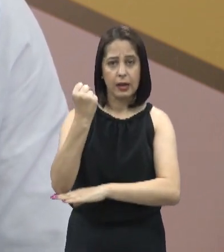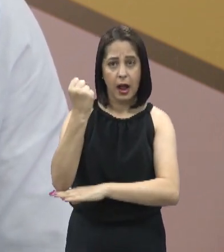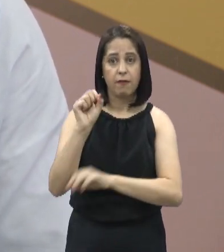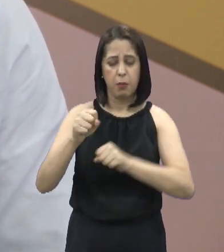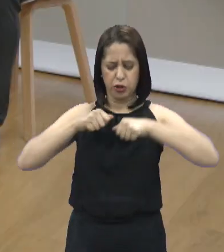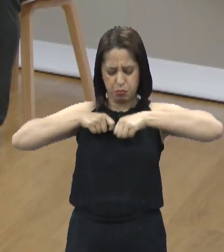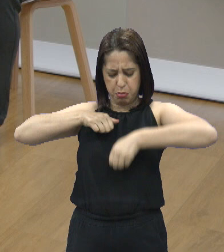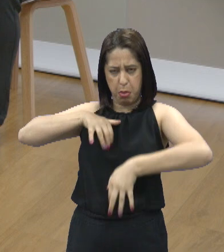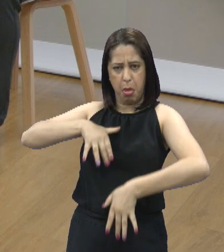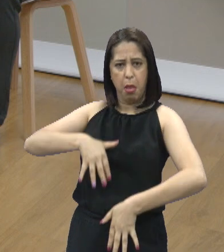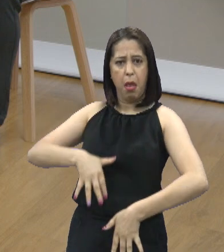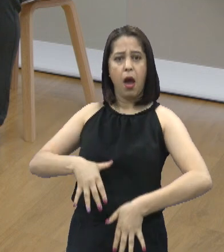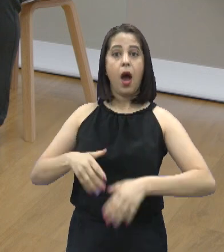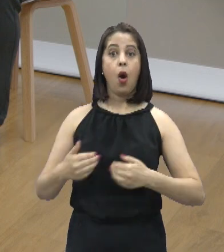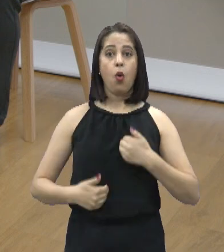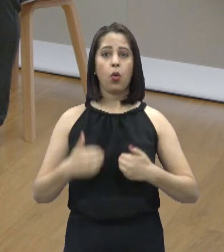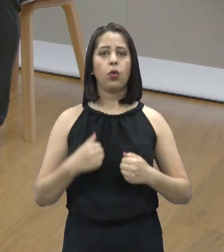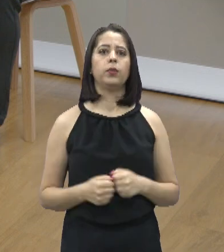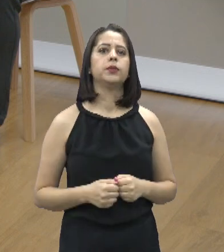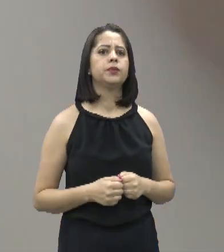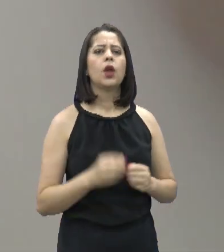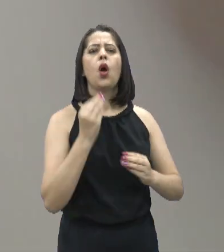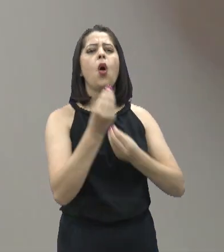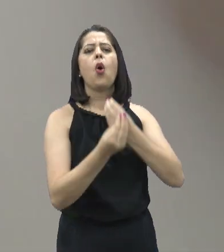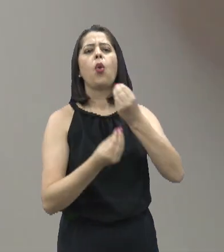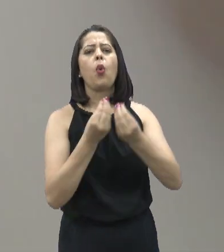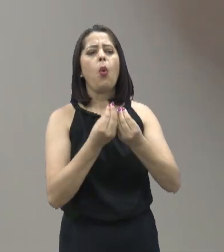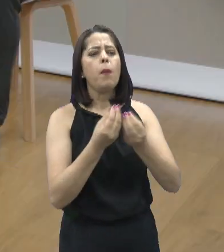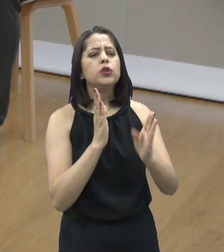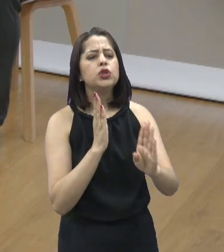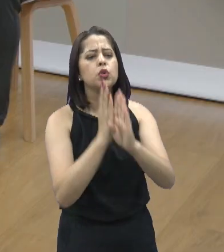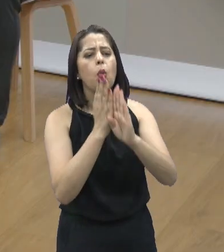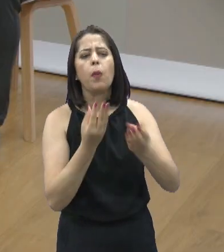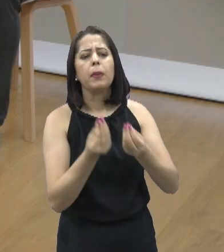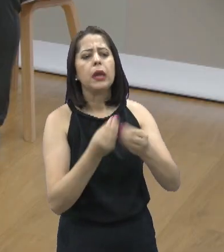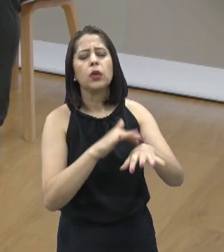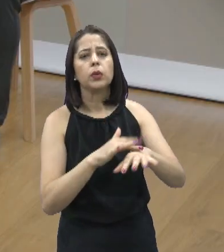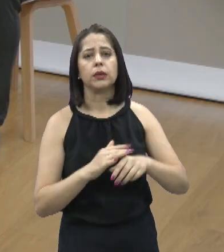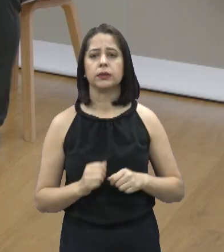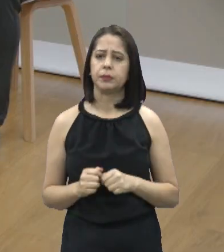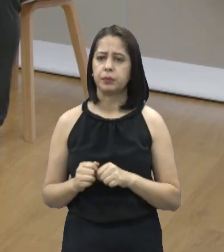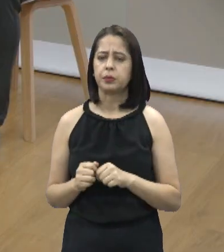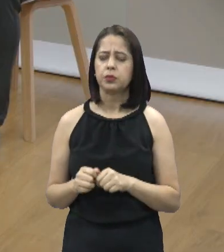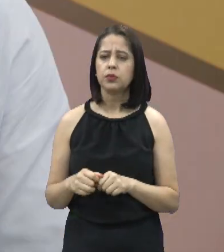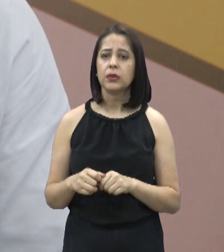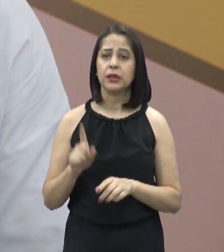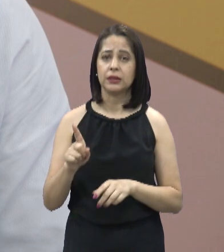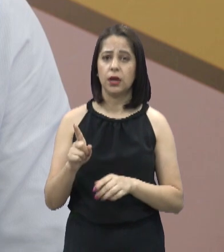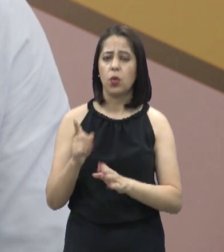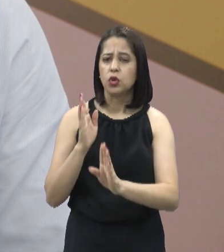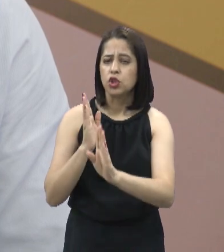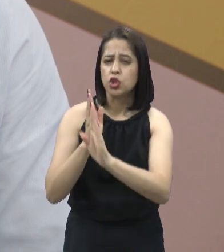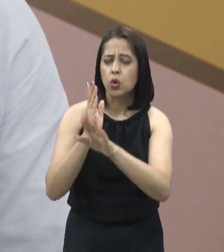corpo. Entendi. Como que é feito esse rastreamento? Como é realizado? A gente tem como rastreamento,